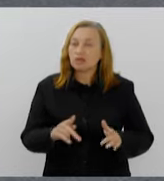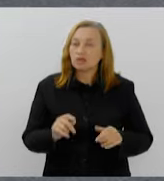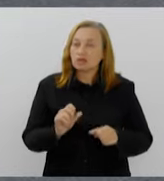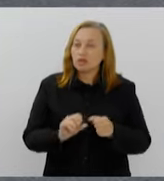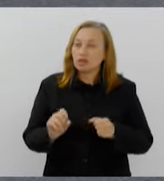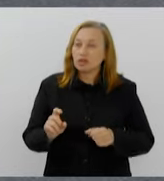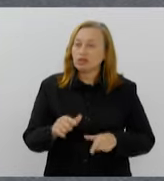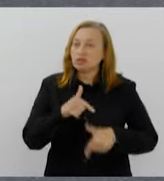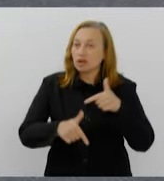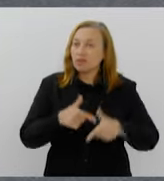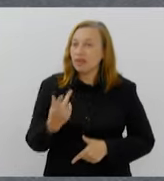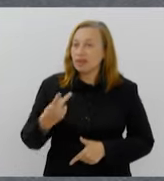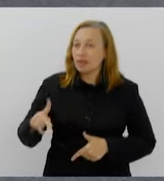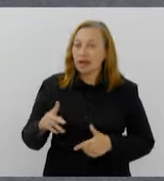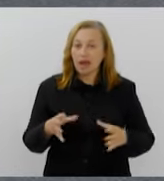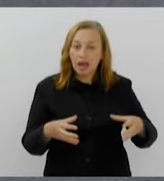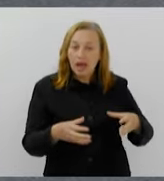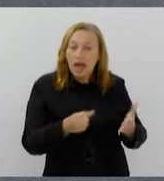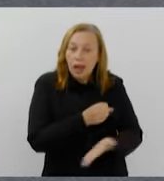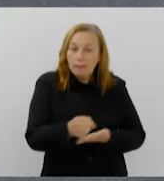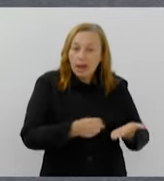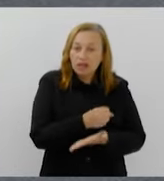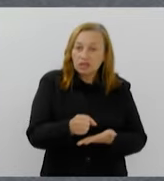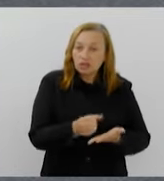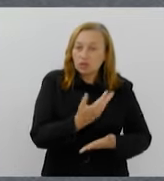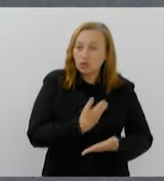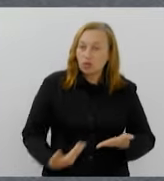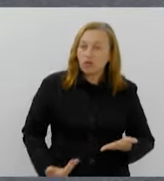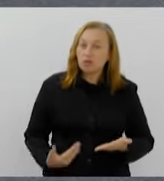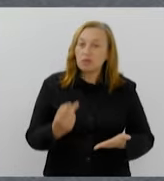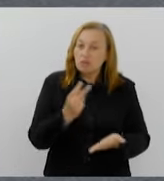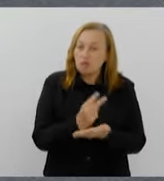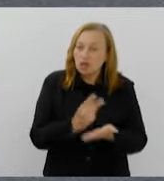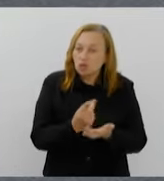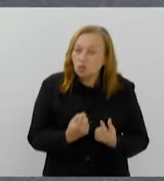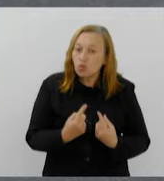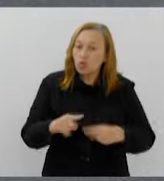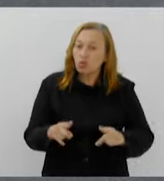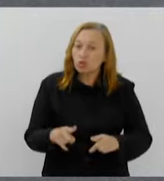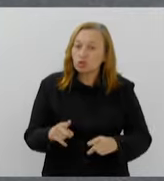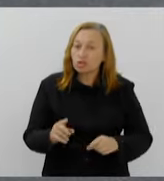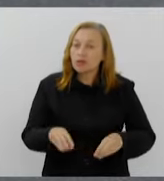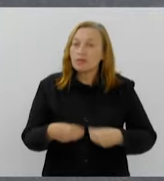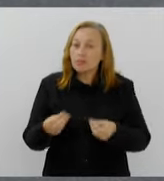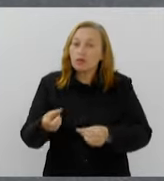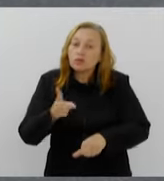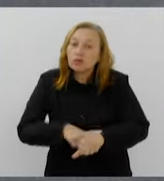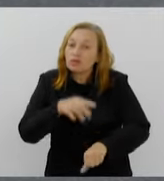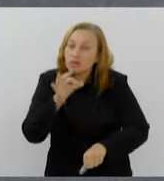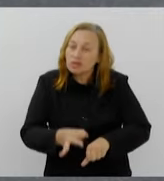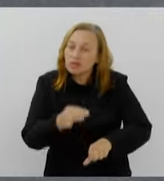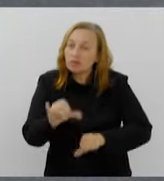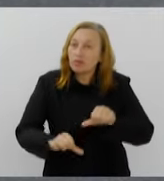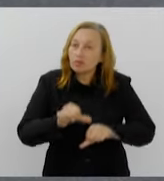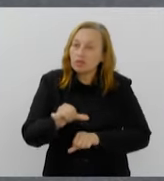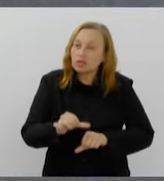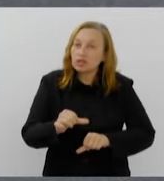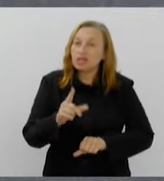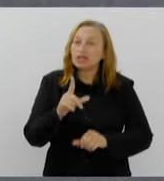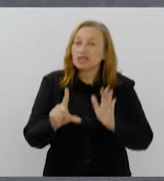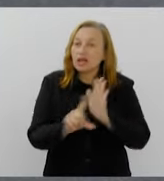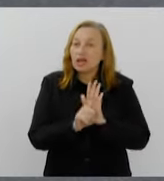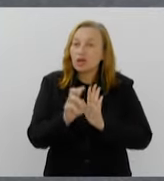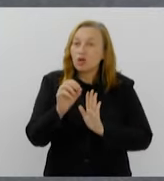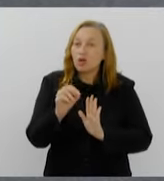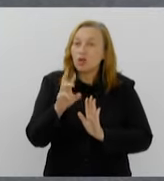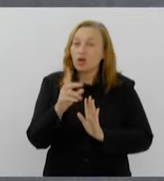a base do governo mesmo a gente votando o contrário nós da oposição deu lá o tempo que era necessária a mudança na lei orgânica para